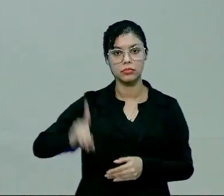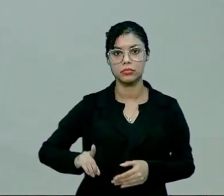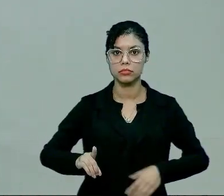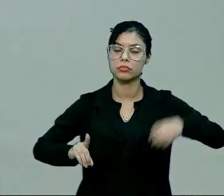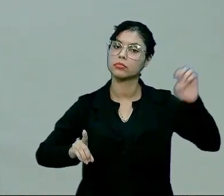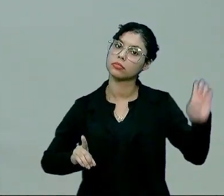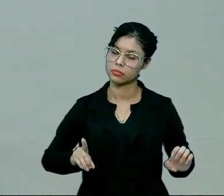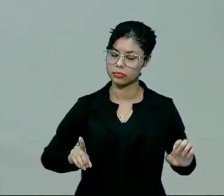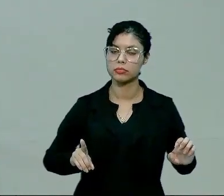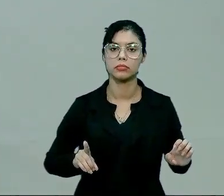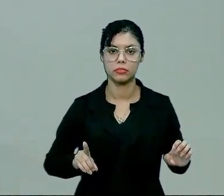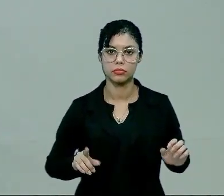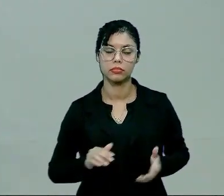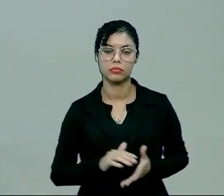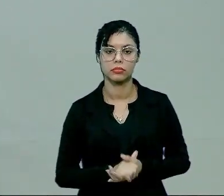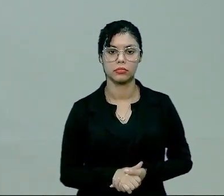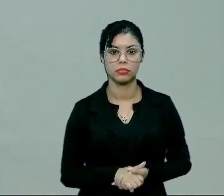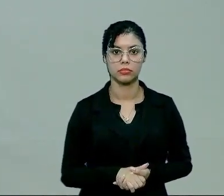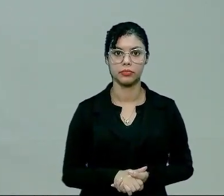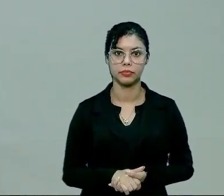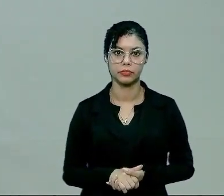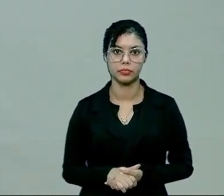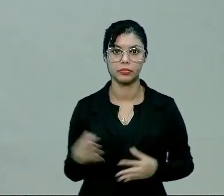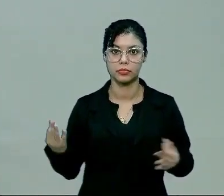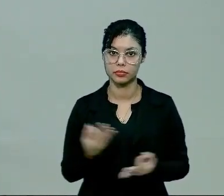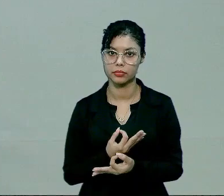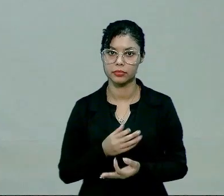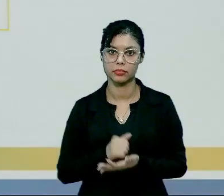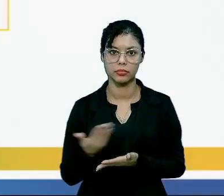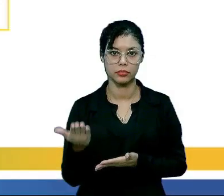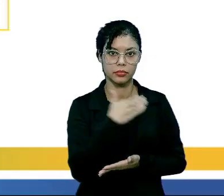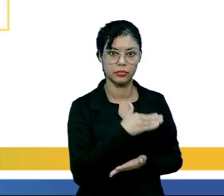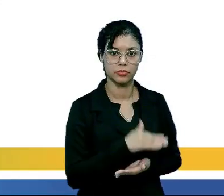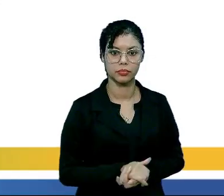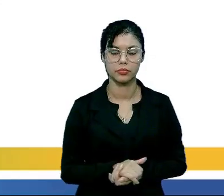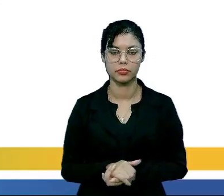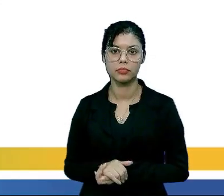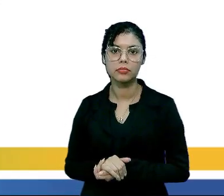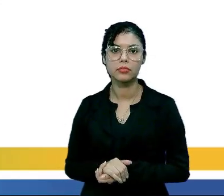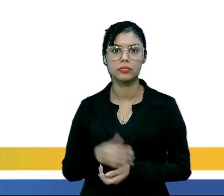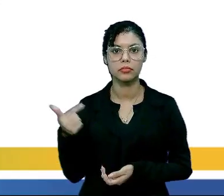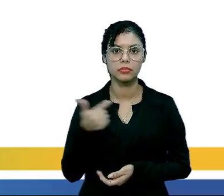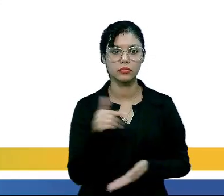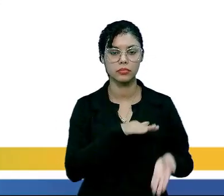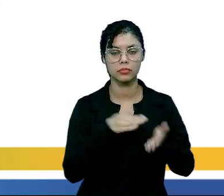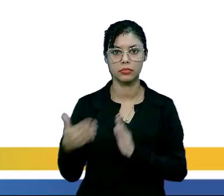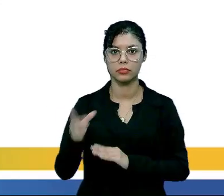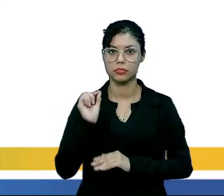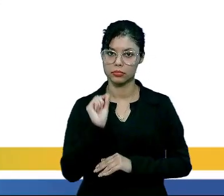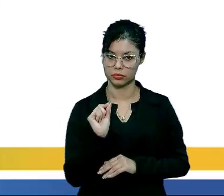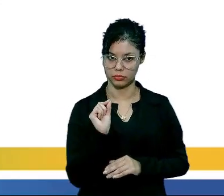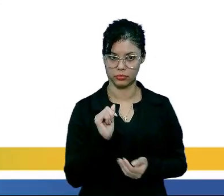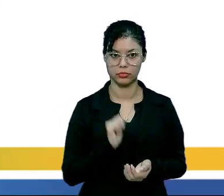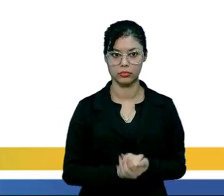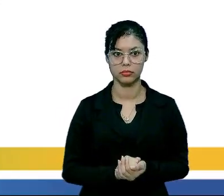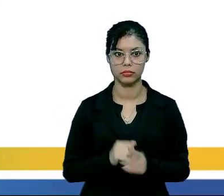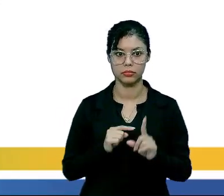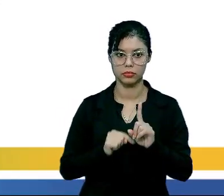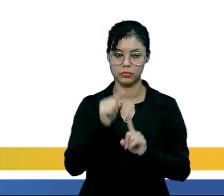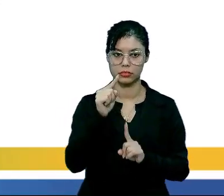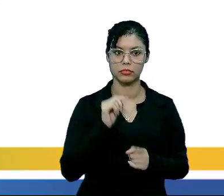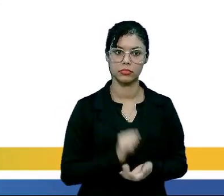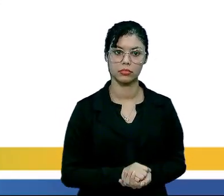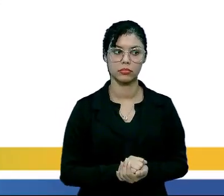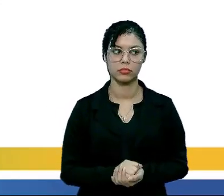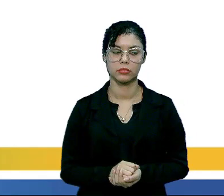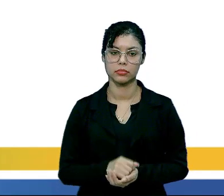direita ou se ela vai ser deslocada para a esquerda. Perfeito? Vamos lá. Então, o segundo passo é o seguinte. O volume,